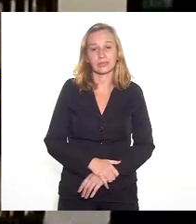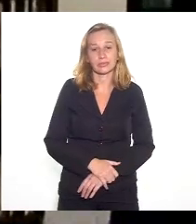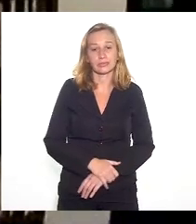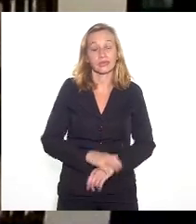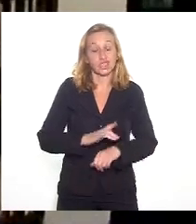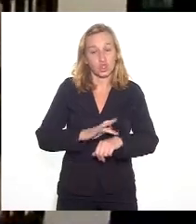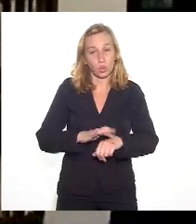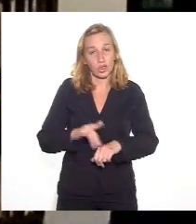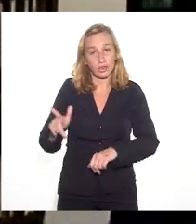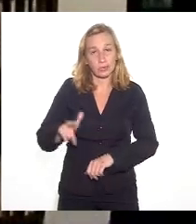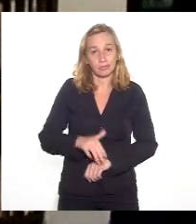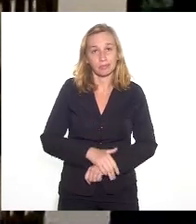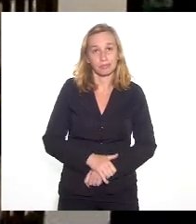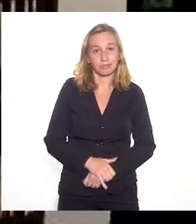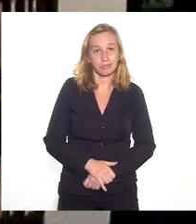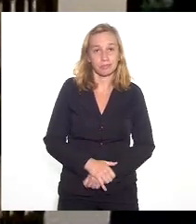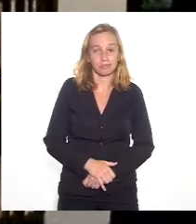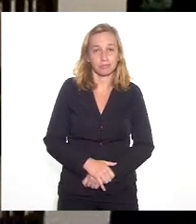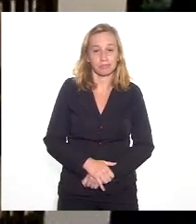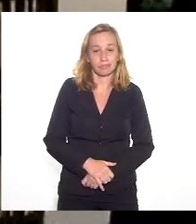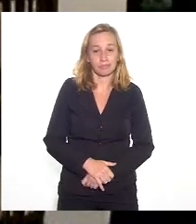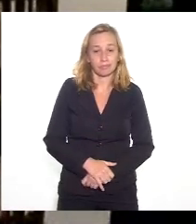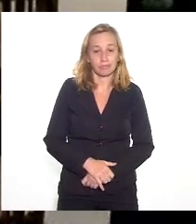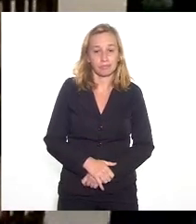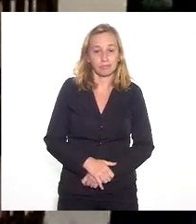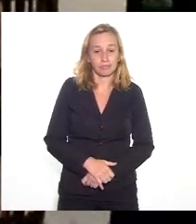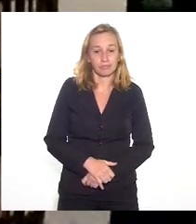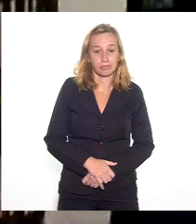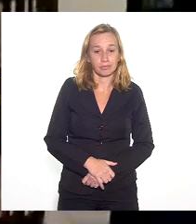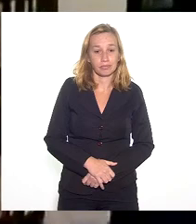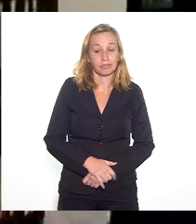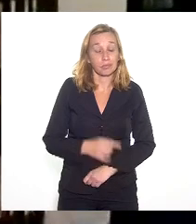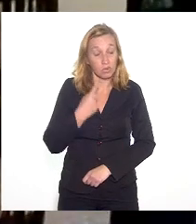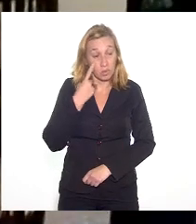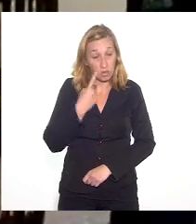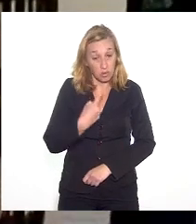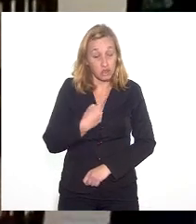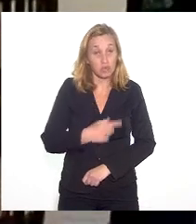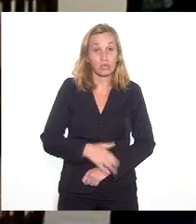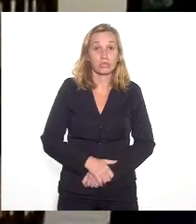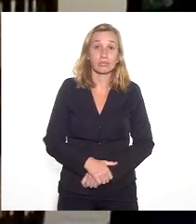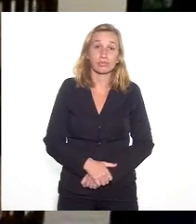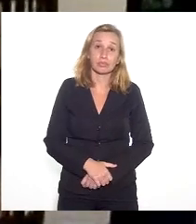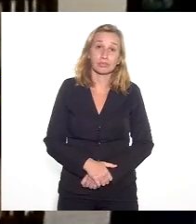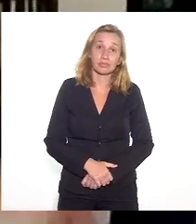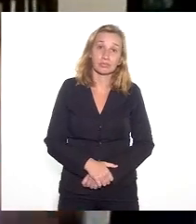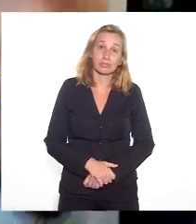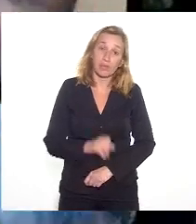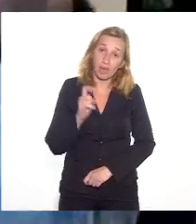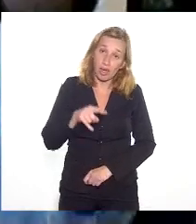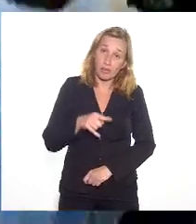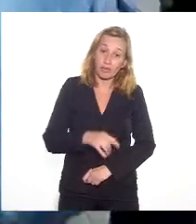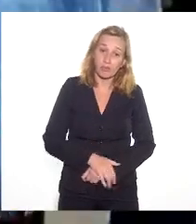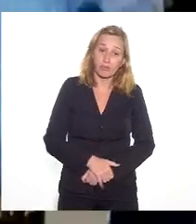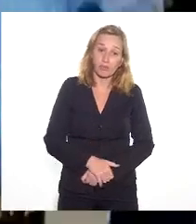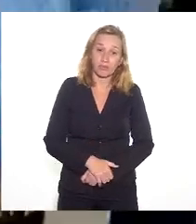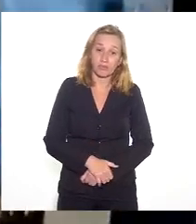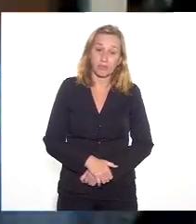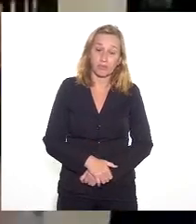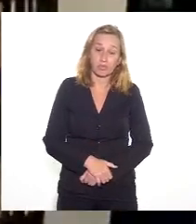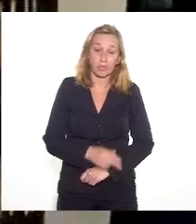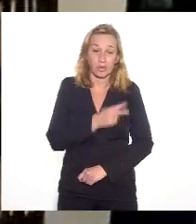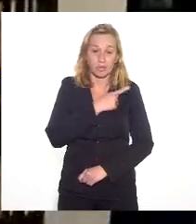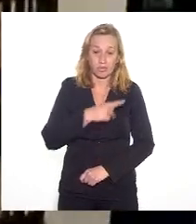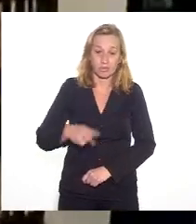dessa doença. E o que a gente tem assistido é o presidente